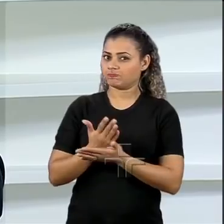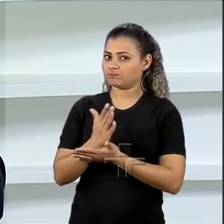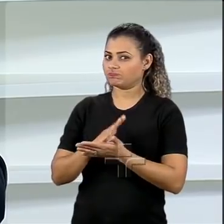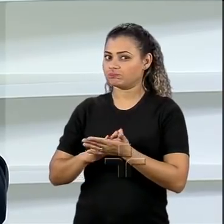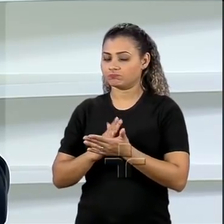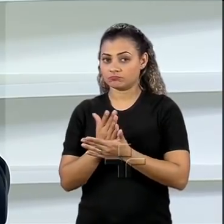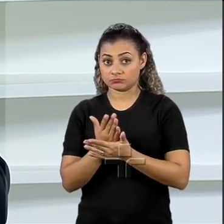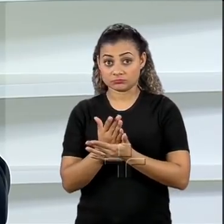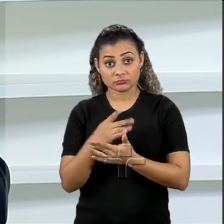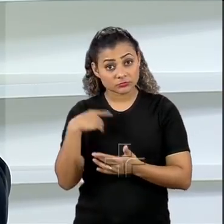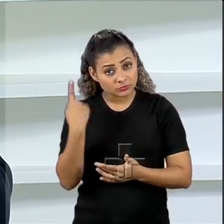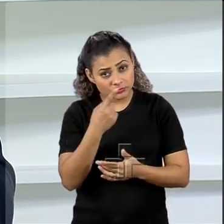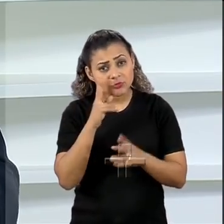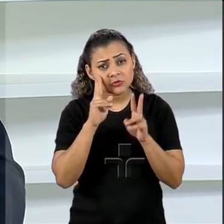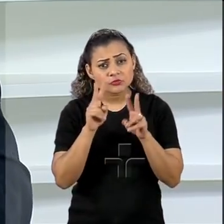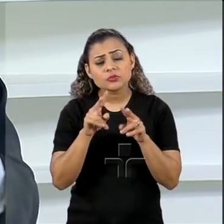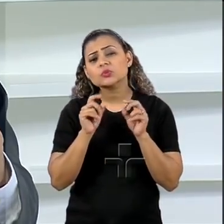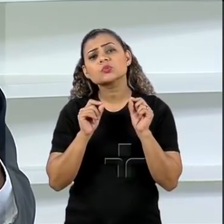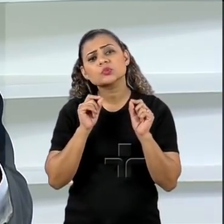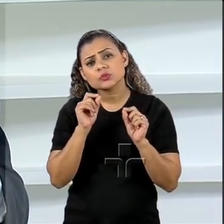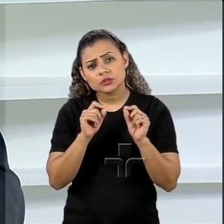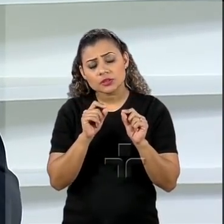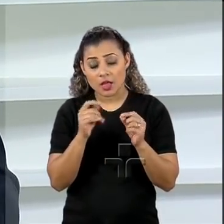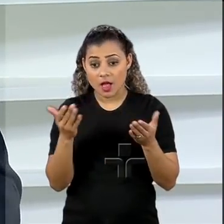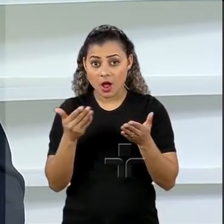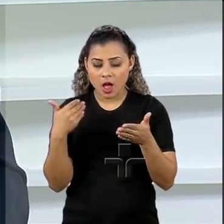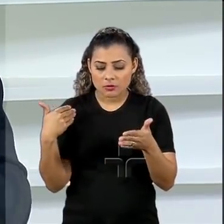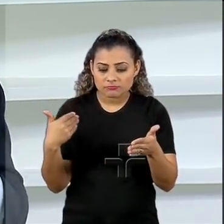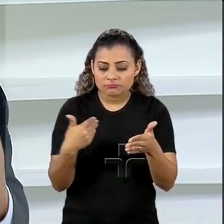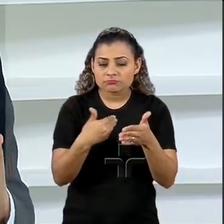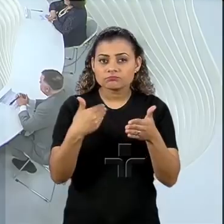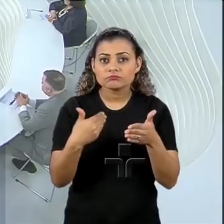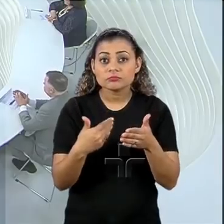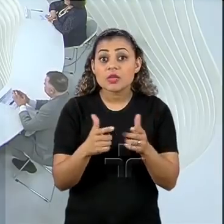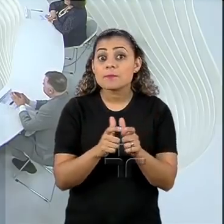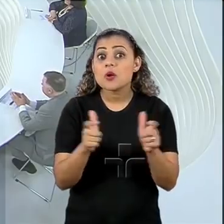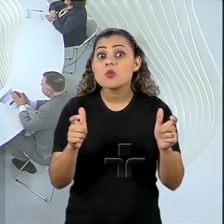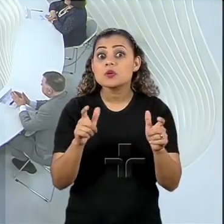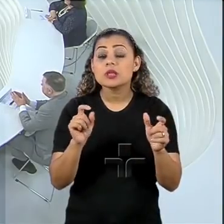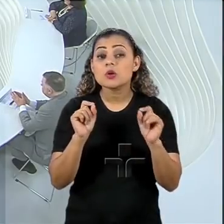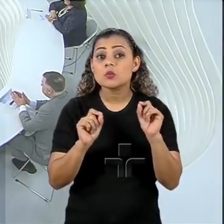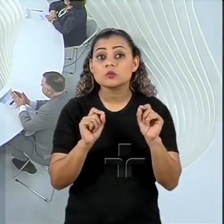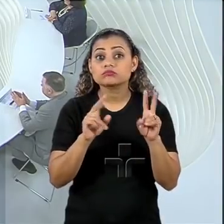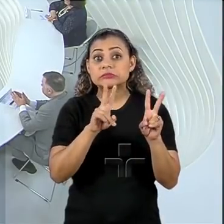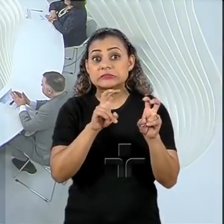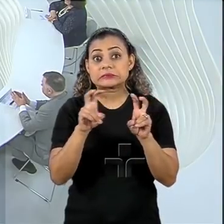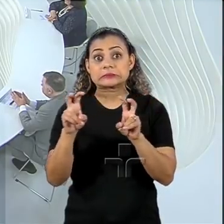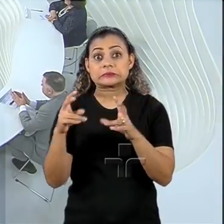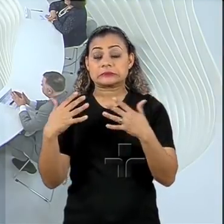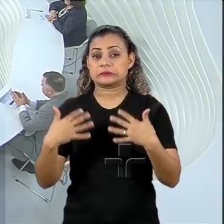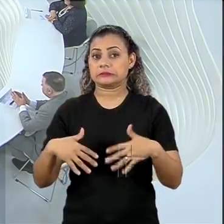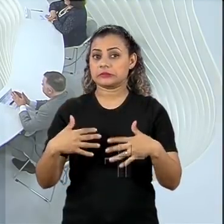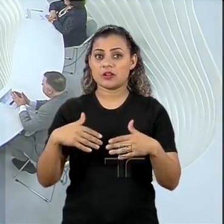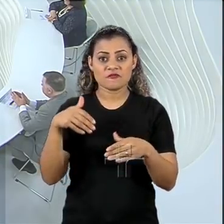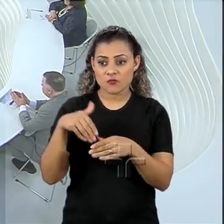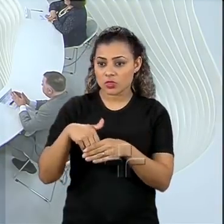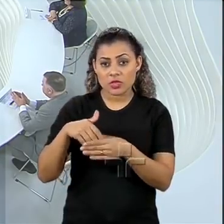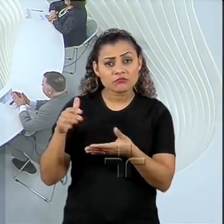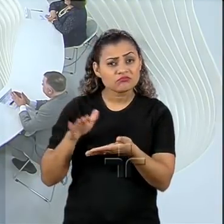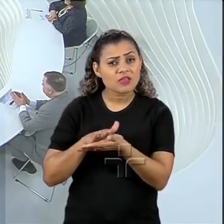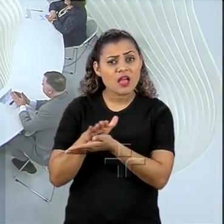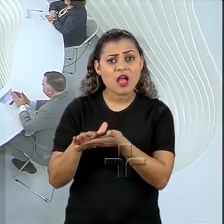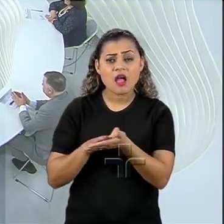viu que, recentemente, muitos casos não foram também votados